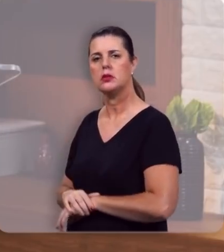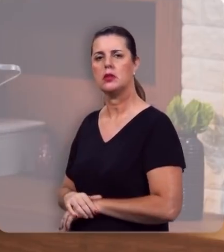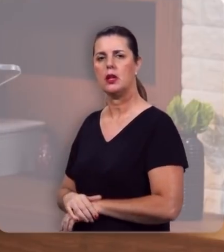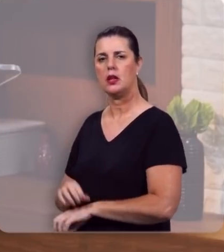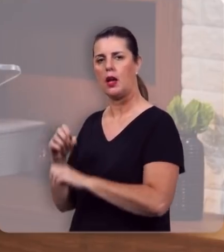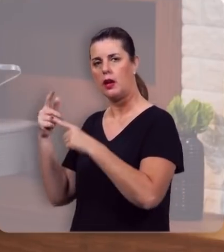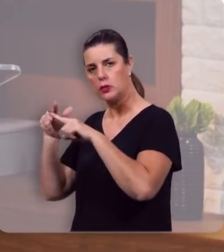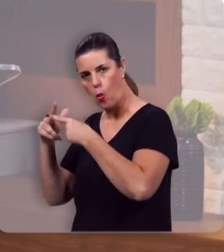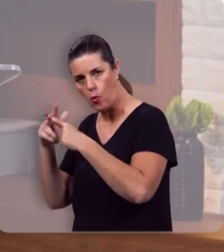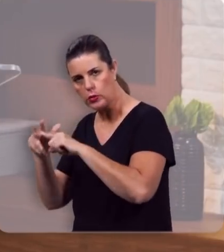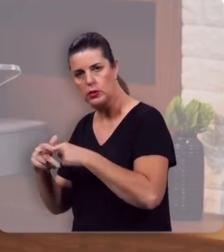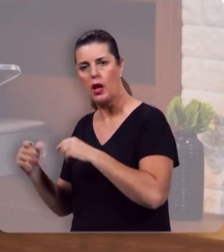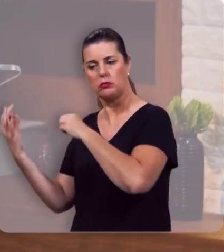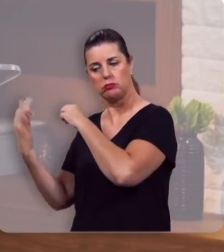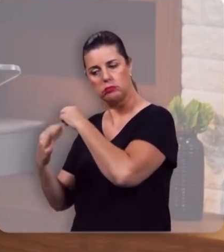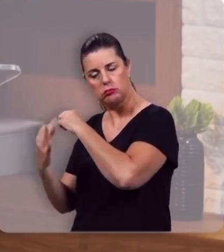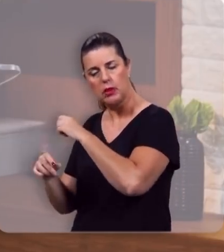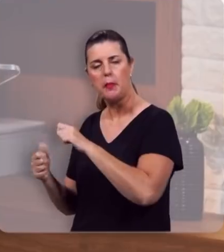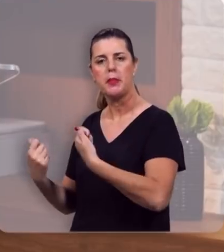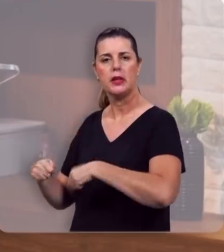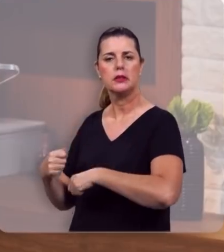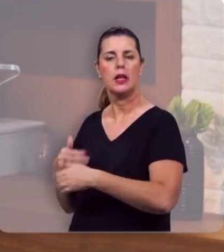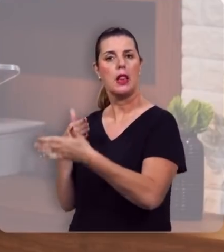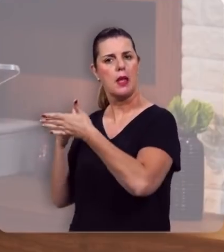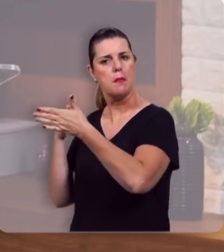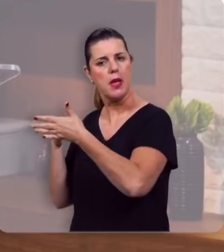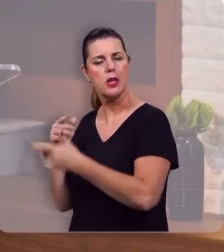da disciplina, dos limites.